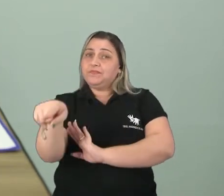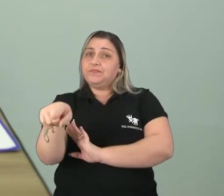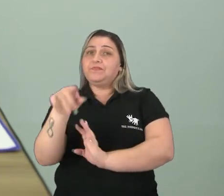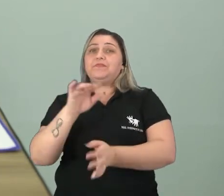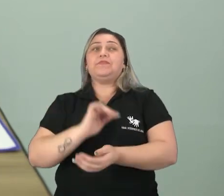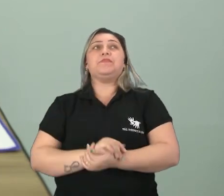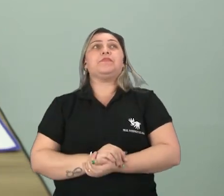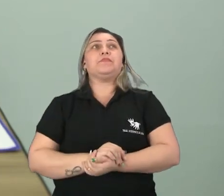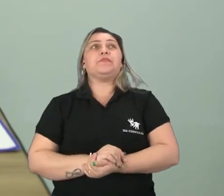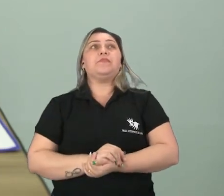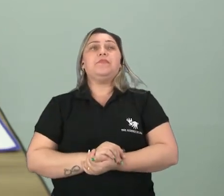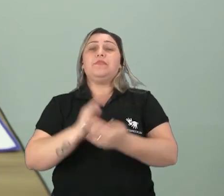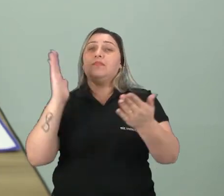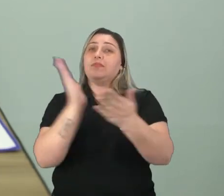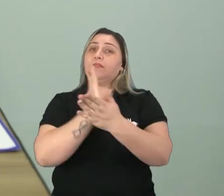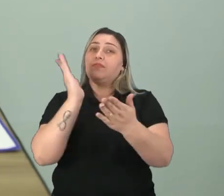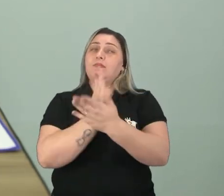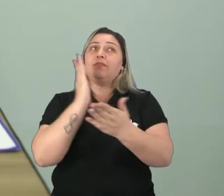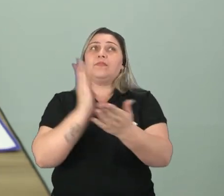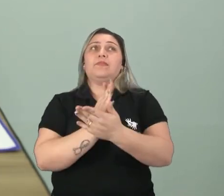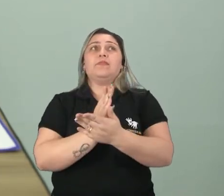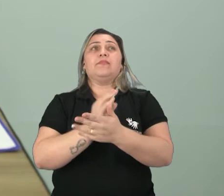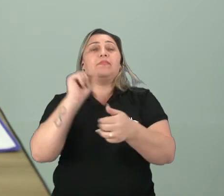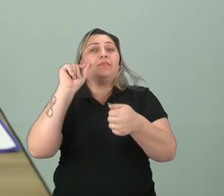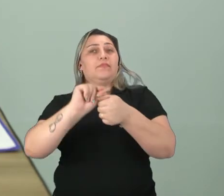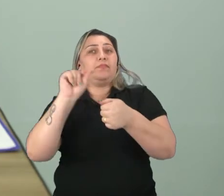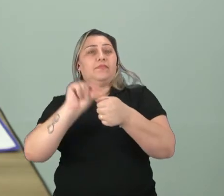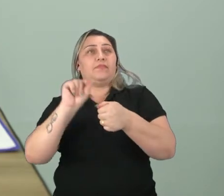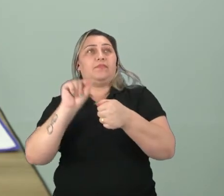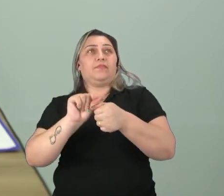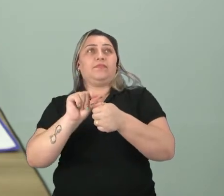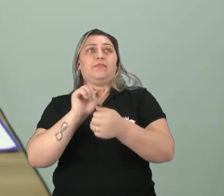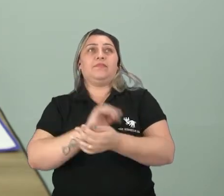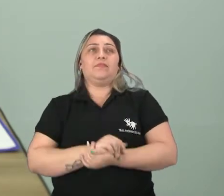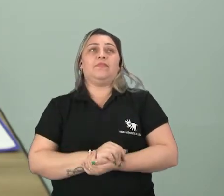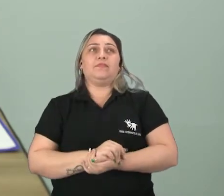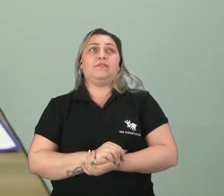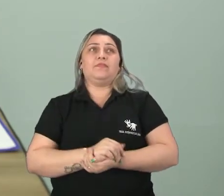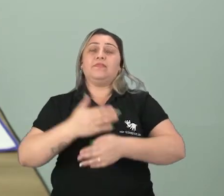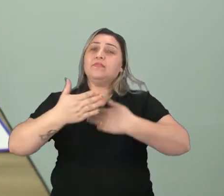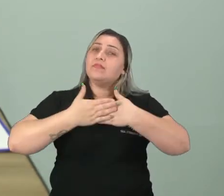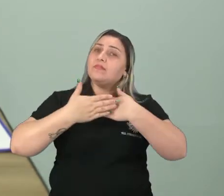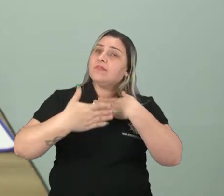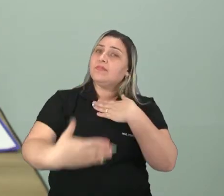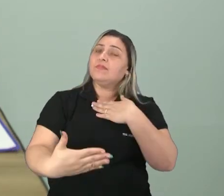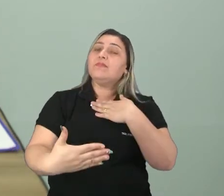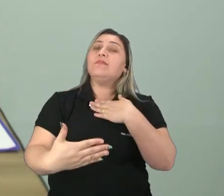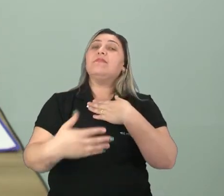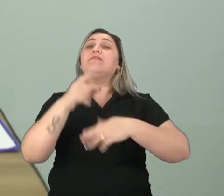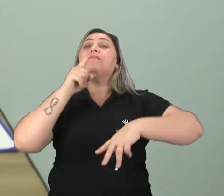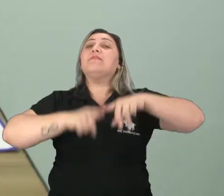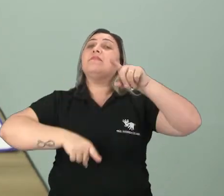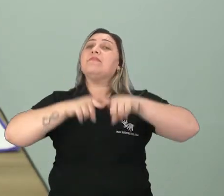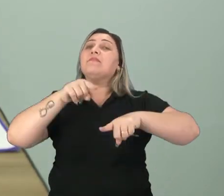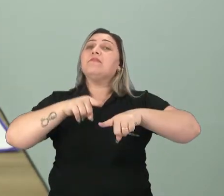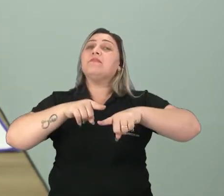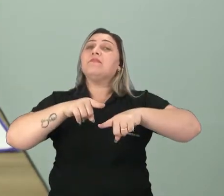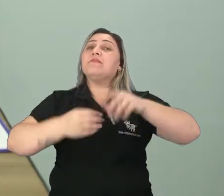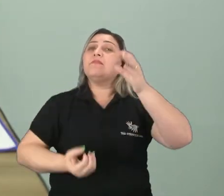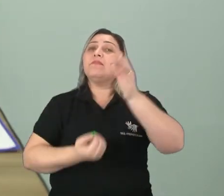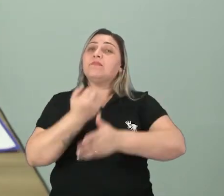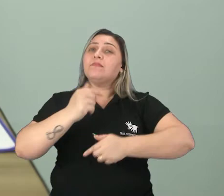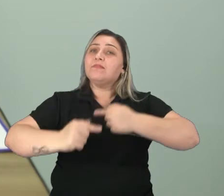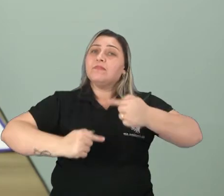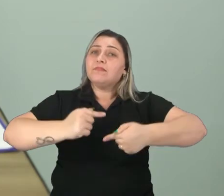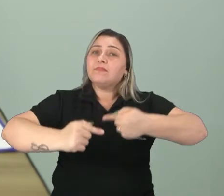vocês e o caderno é fabricado foi fabricado a partir da matéria-prima